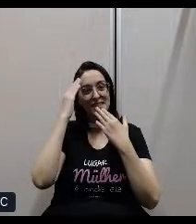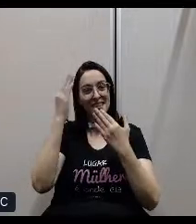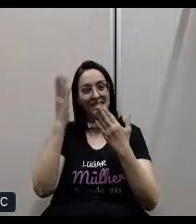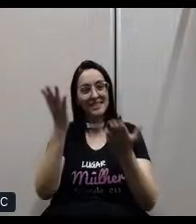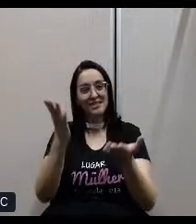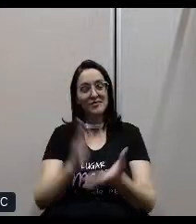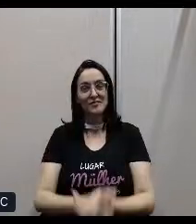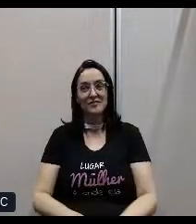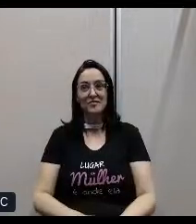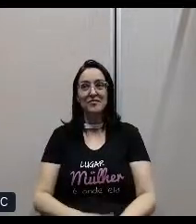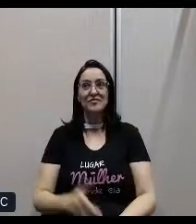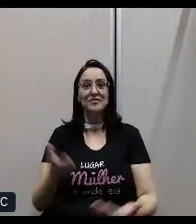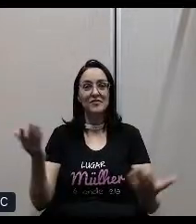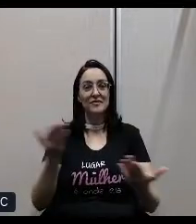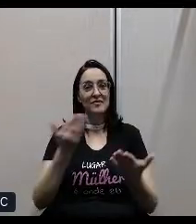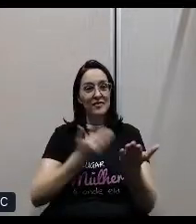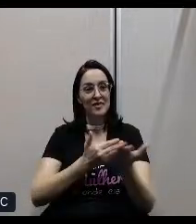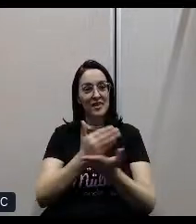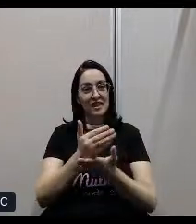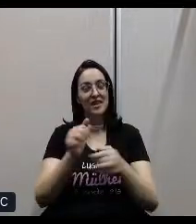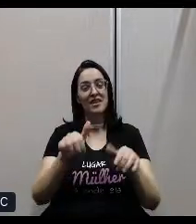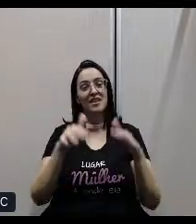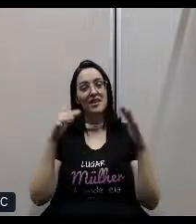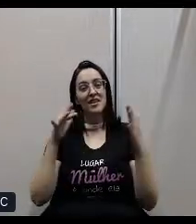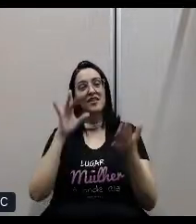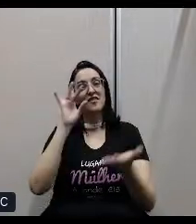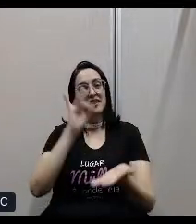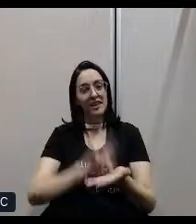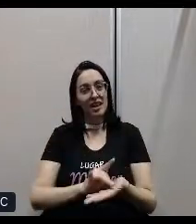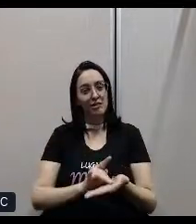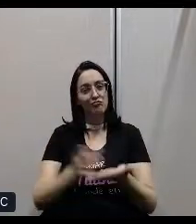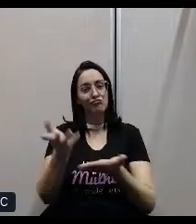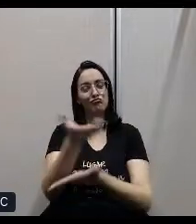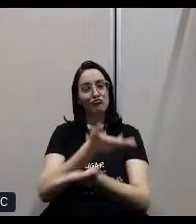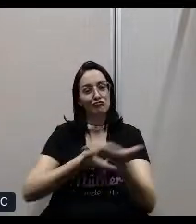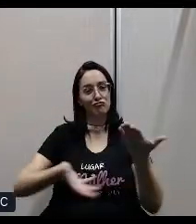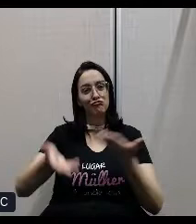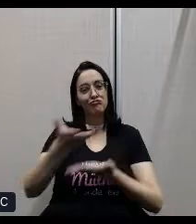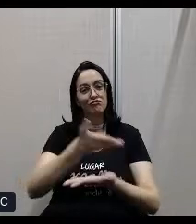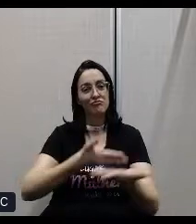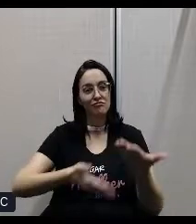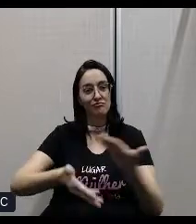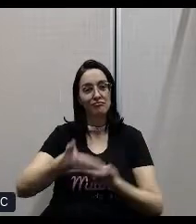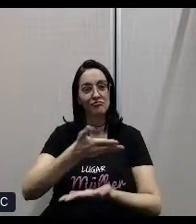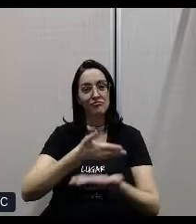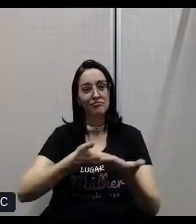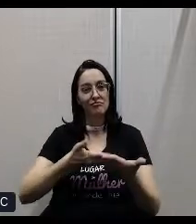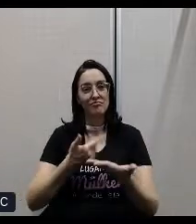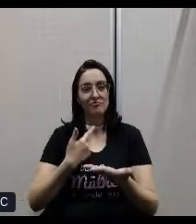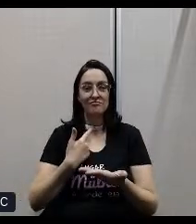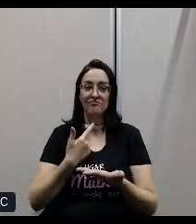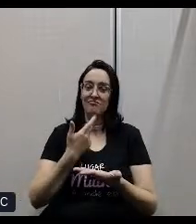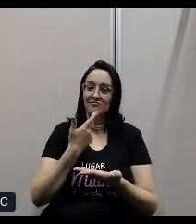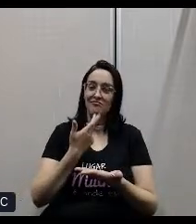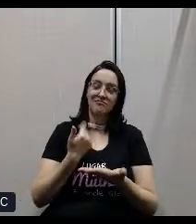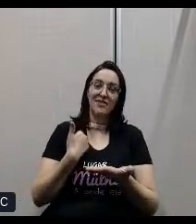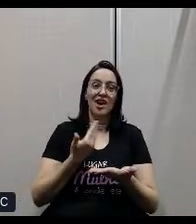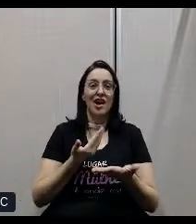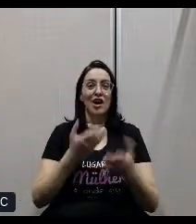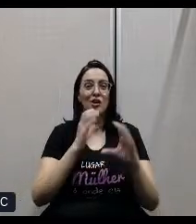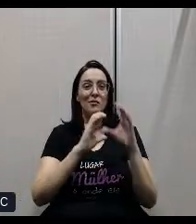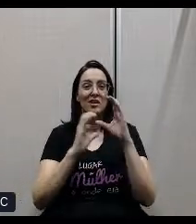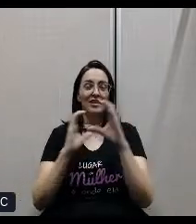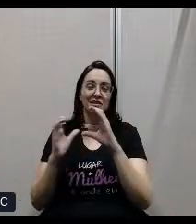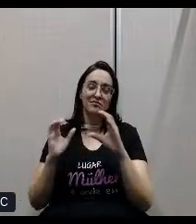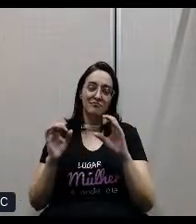Hoje a gente vai começar aqui o papo. Na verdade, é uma troca, né? Eu vou facilitar essa comunicação, mas, de toda